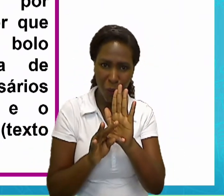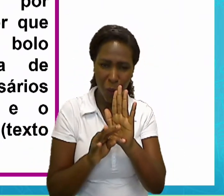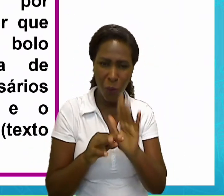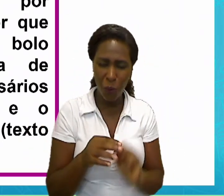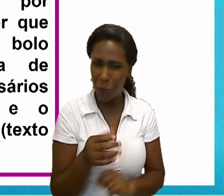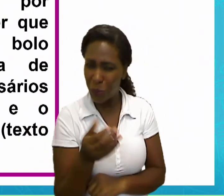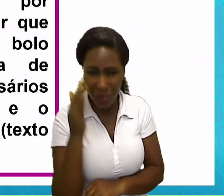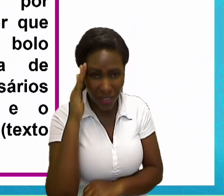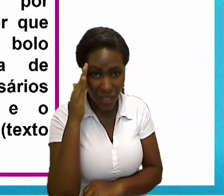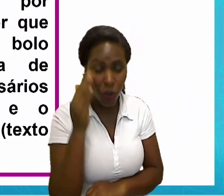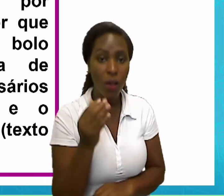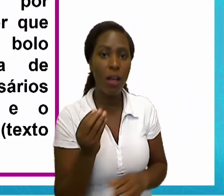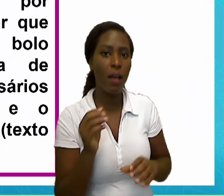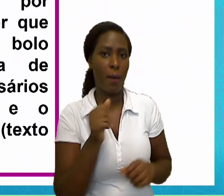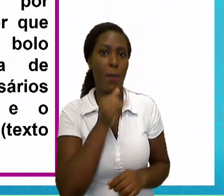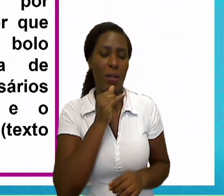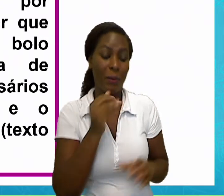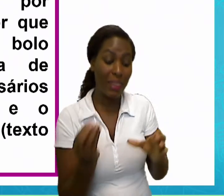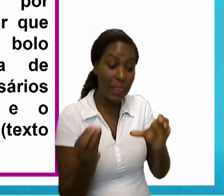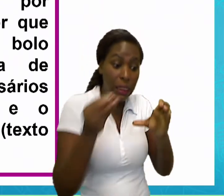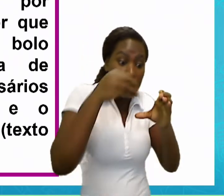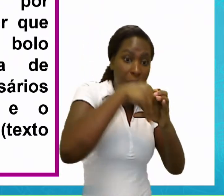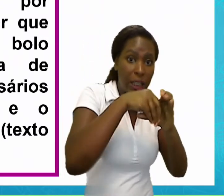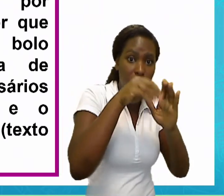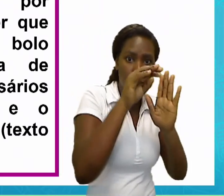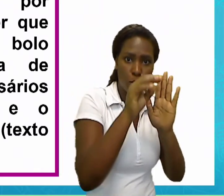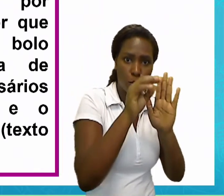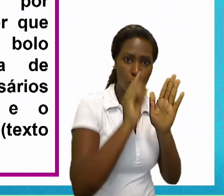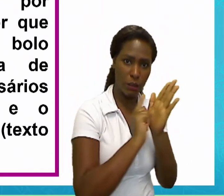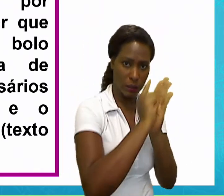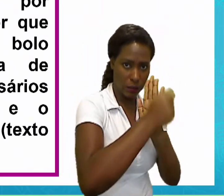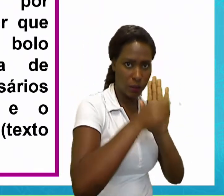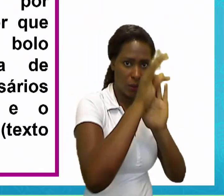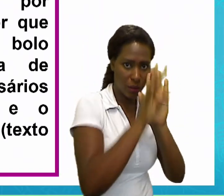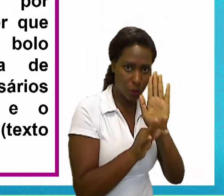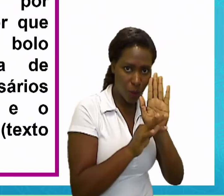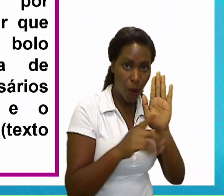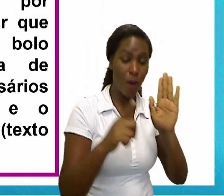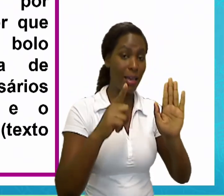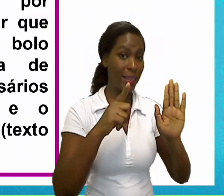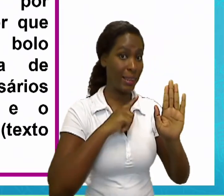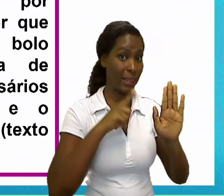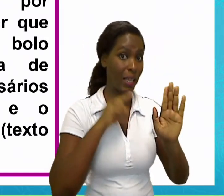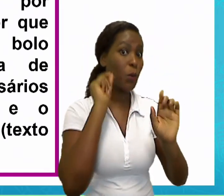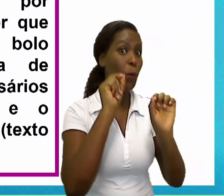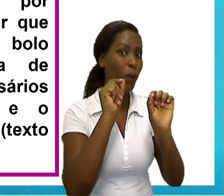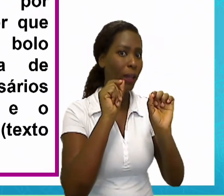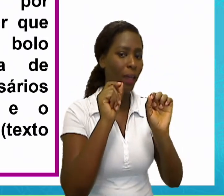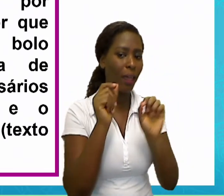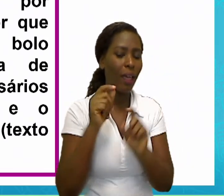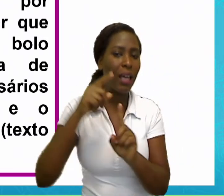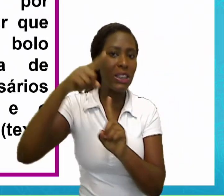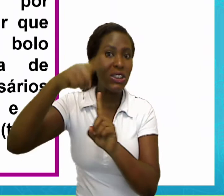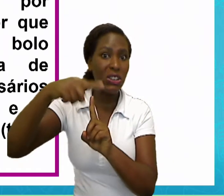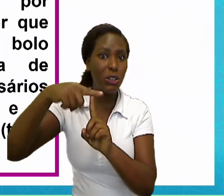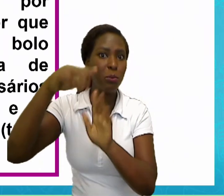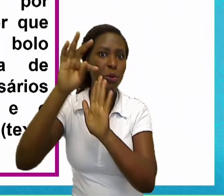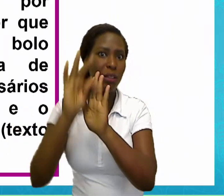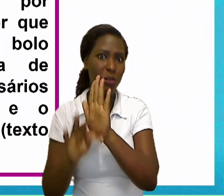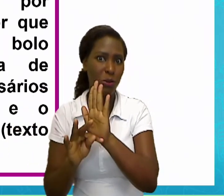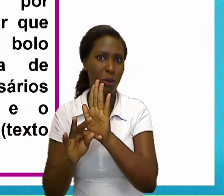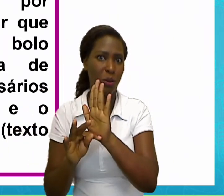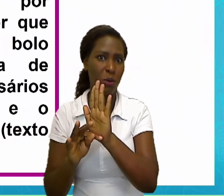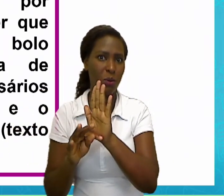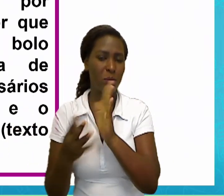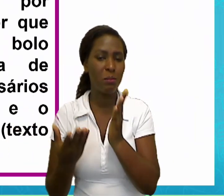estrutura pertence a um texto descritivo. Apresentou a lista, citou cada ingrediente. Agora, o modo